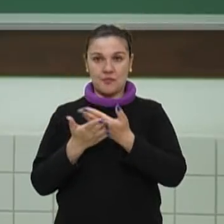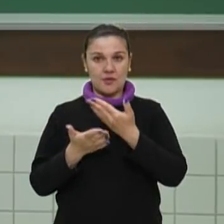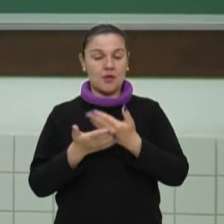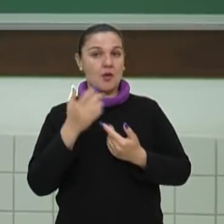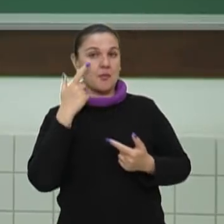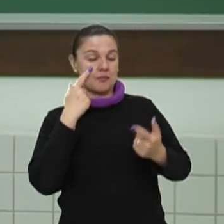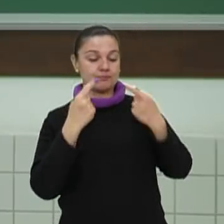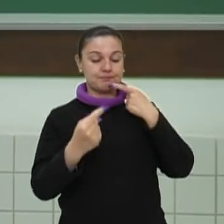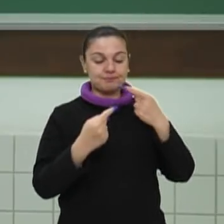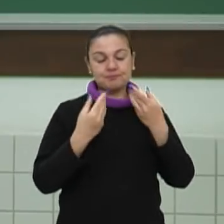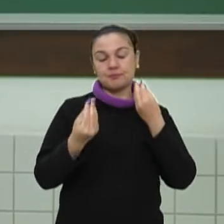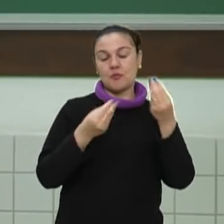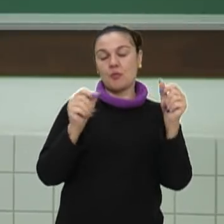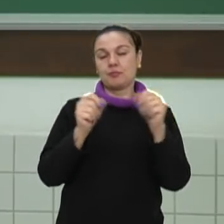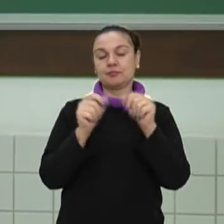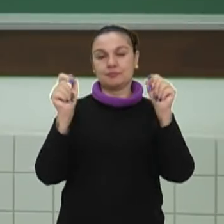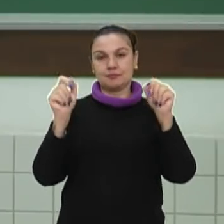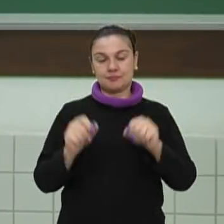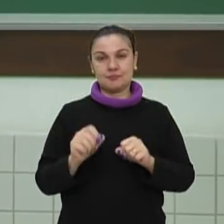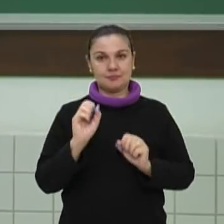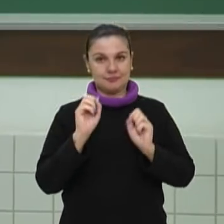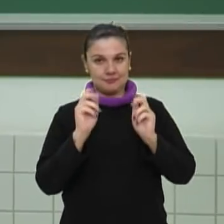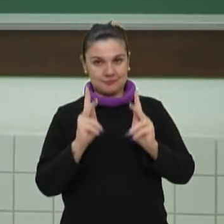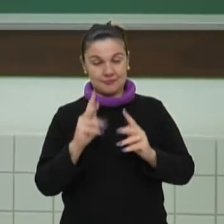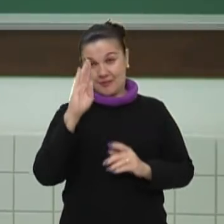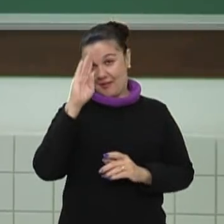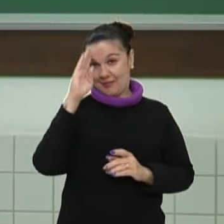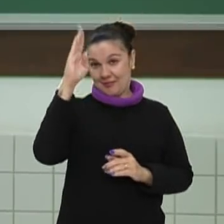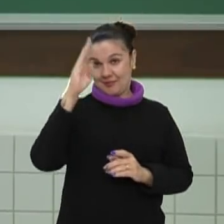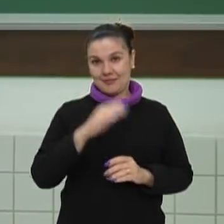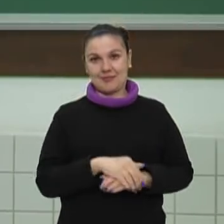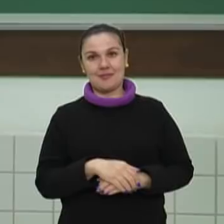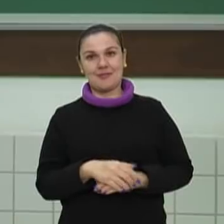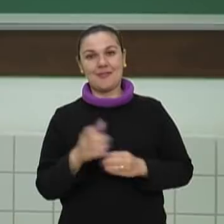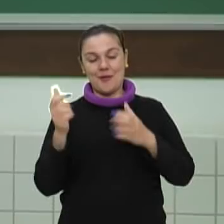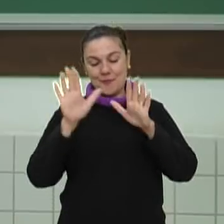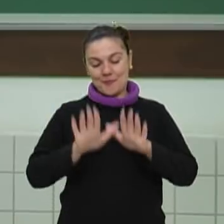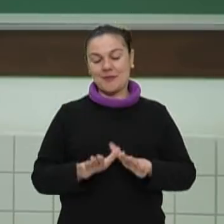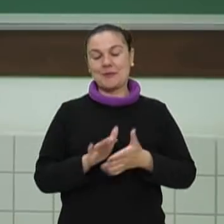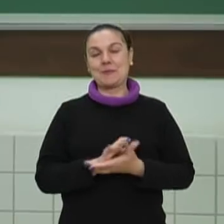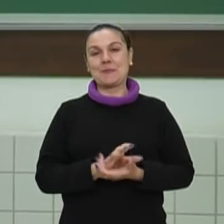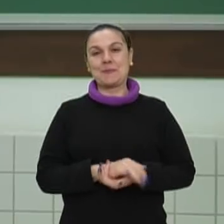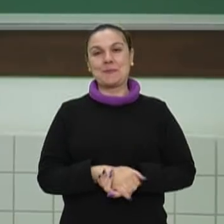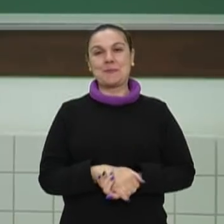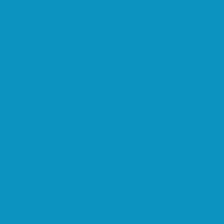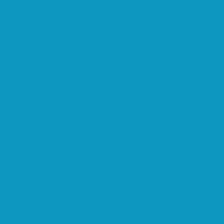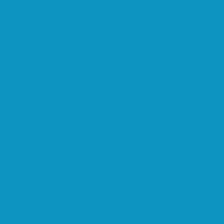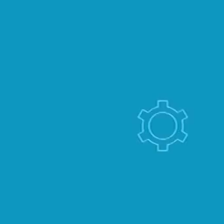para verificar a melhor forma disso acontecer. Beleza? Até a próxima aula, eu vou ficando por aqui.